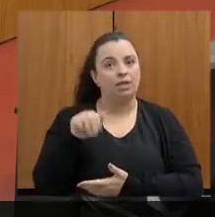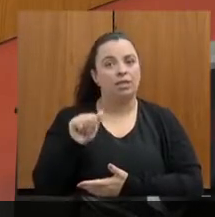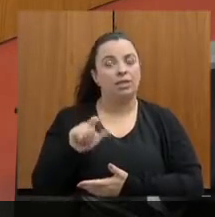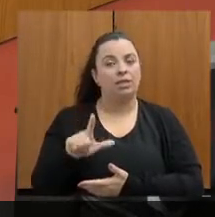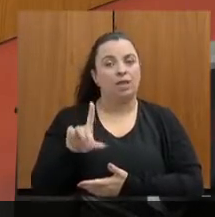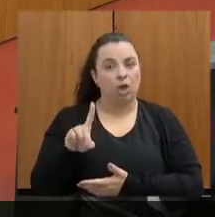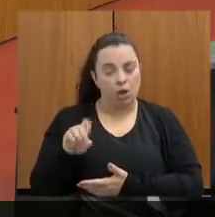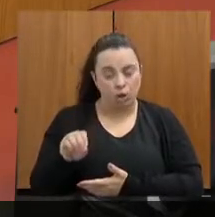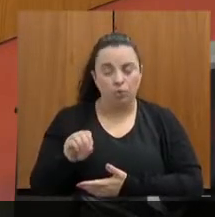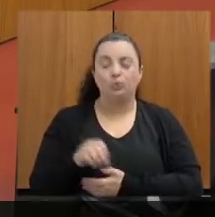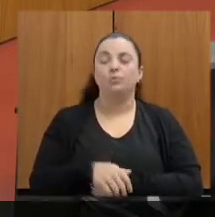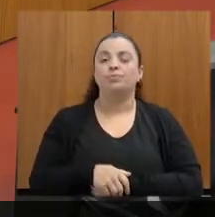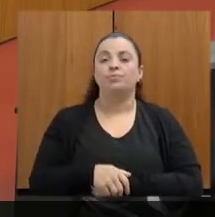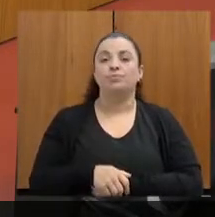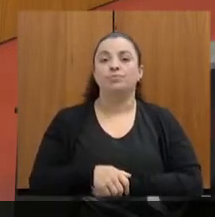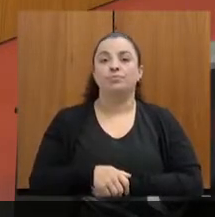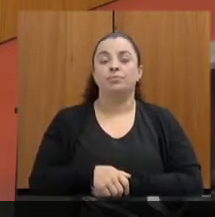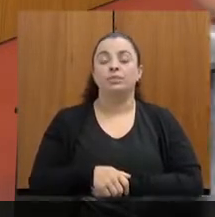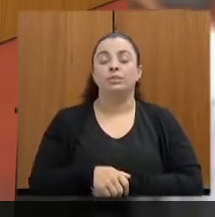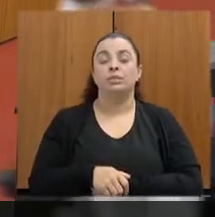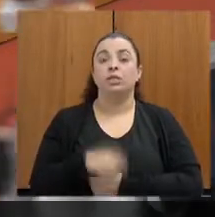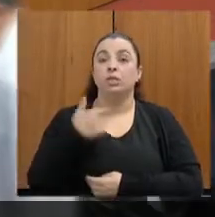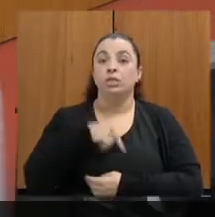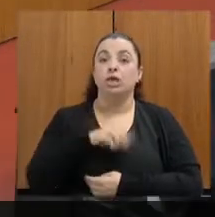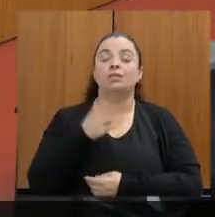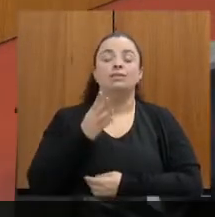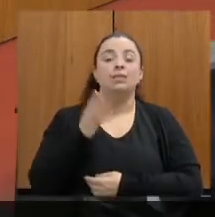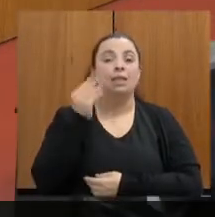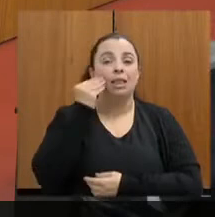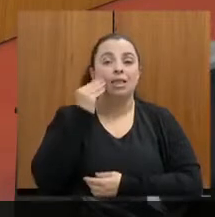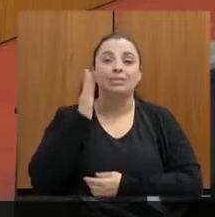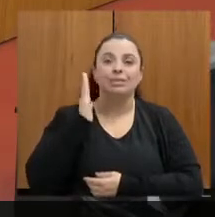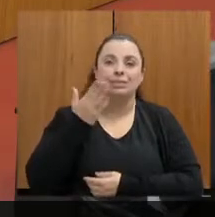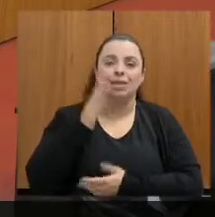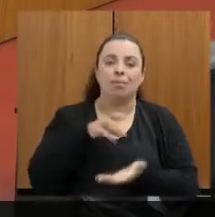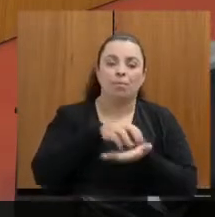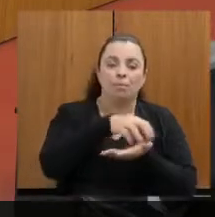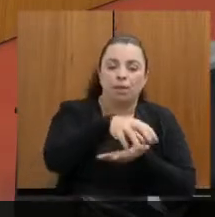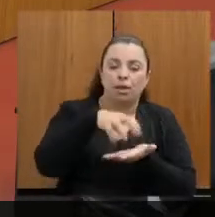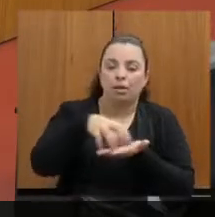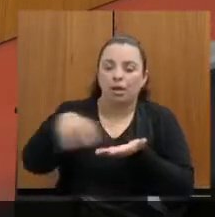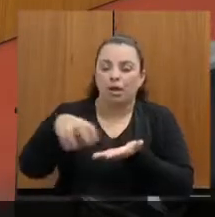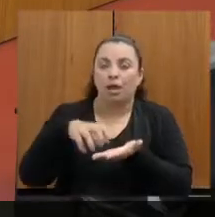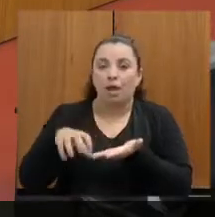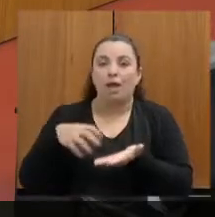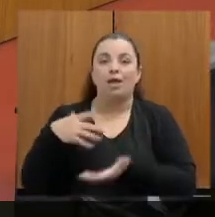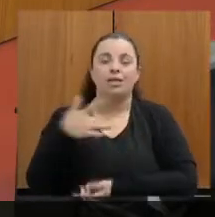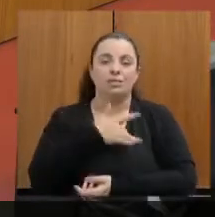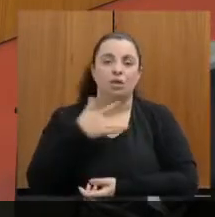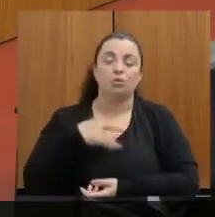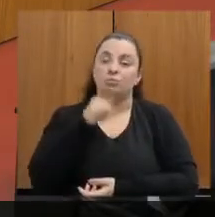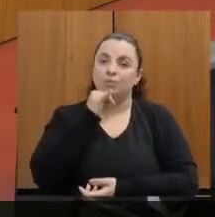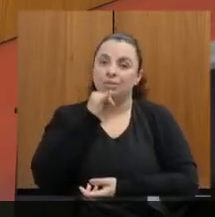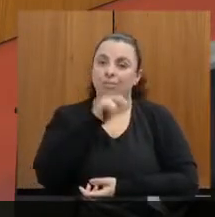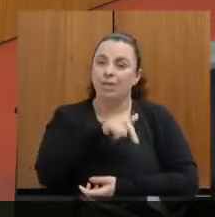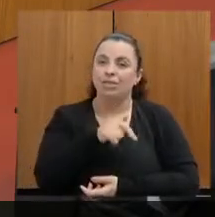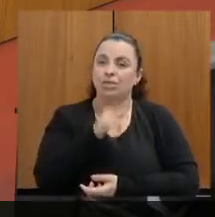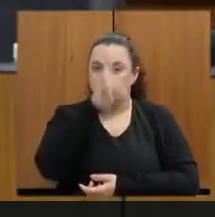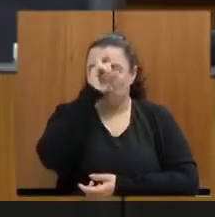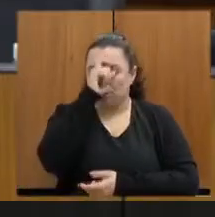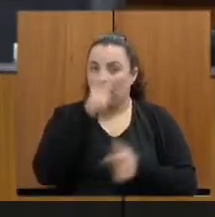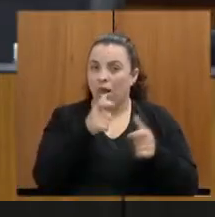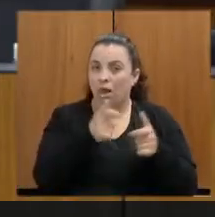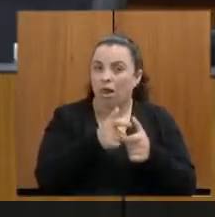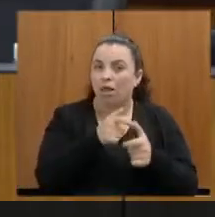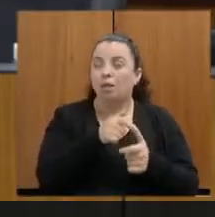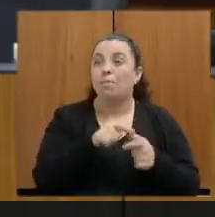a gente vem tentando sempre regionalizar saúde e esse os é de menor porte por exemplo as que conseguem